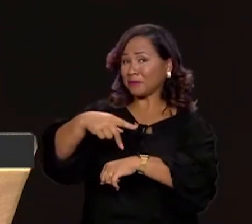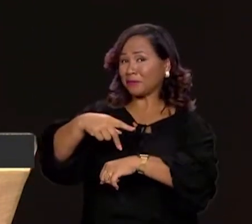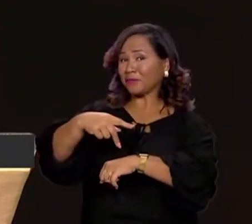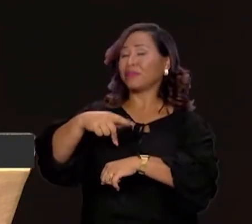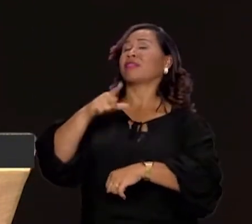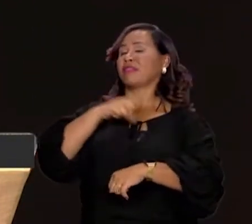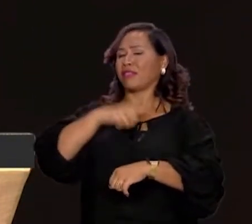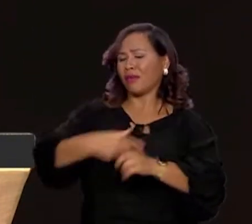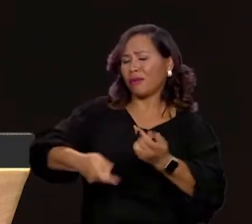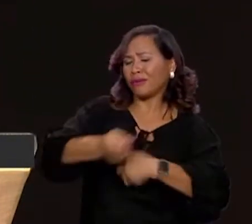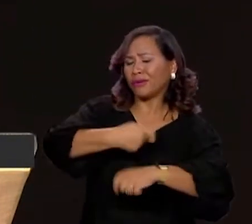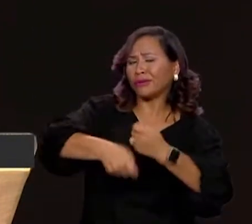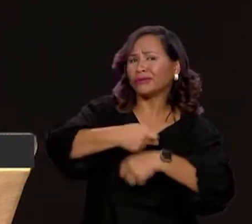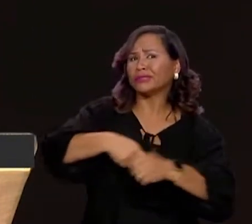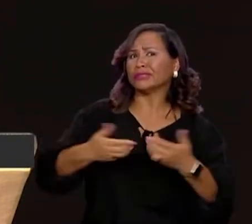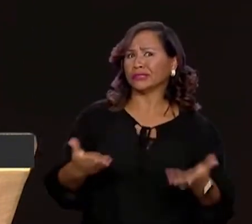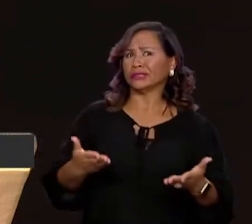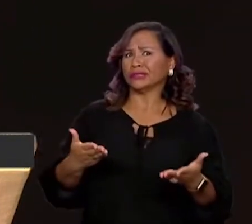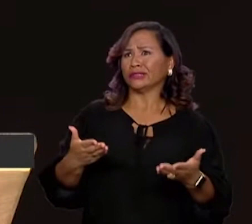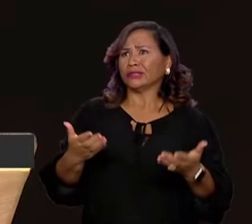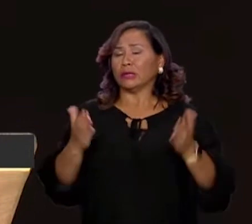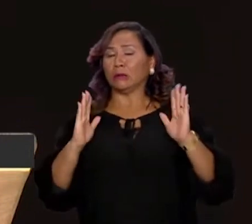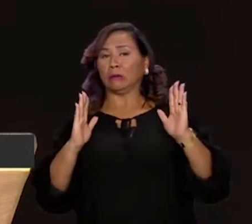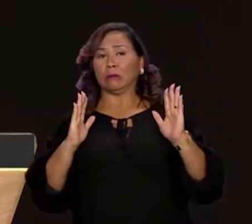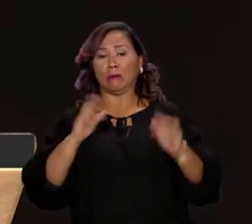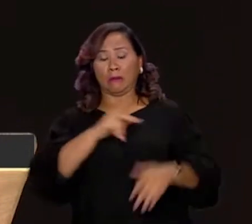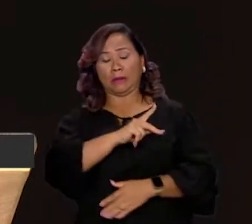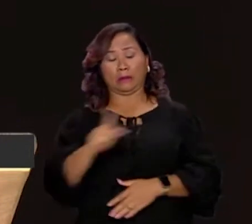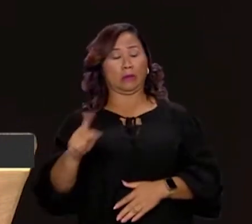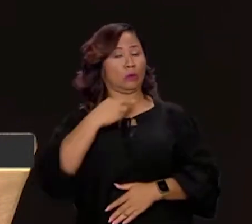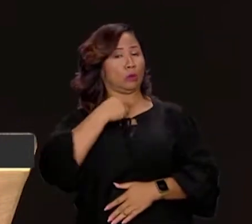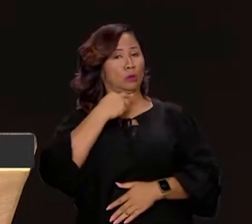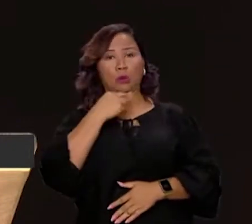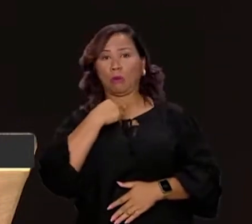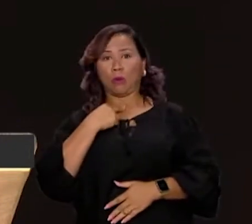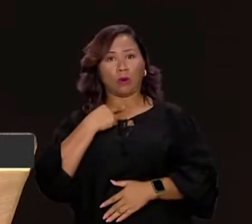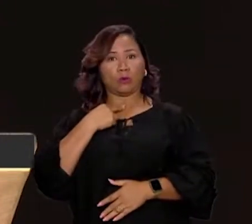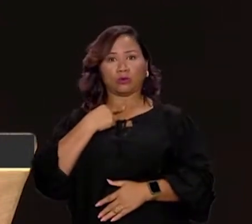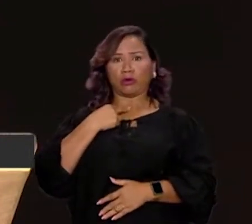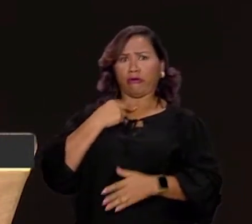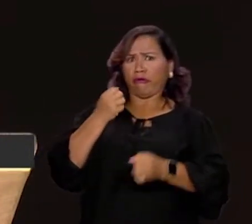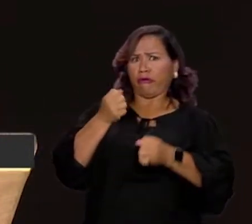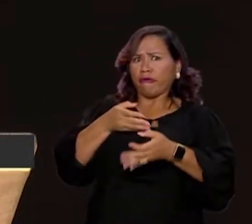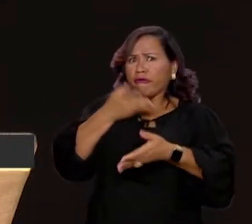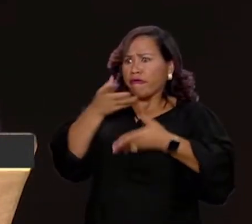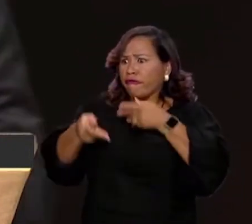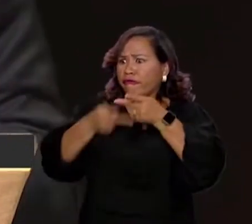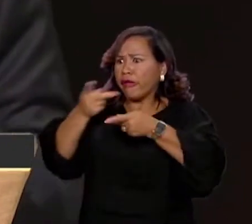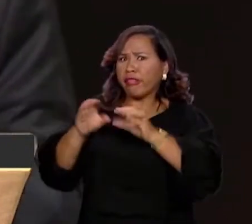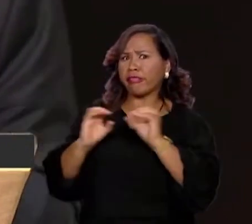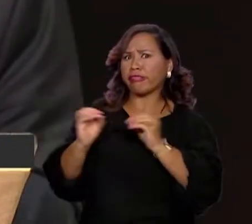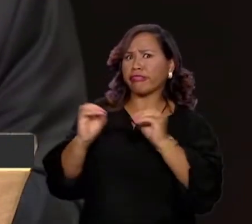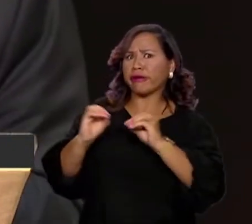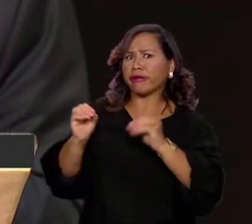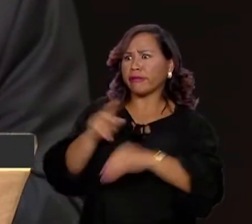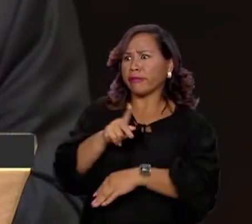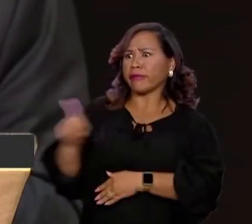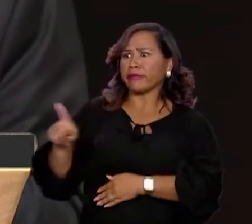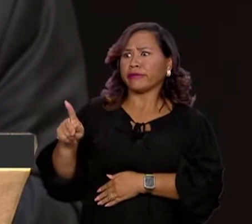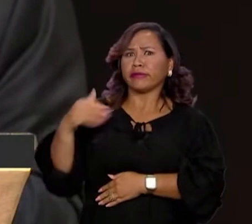indústria, um presidente da República não pode nem criticar o presidente do Banco Central, que ele está influenciando na